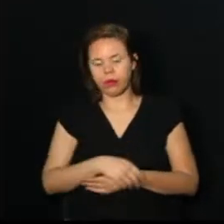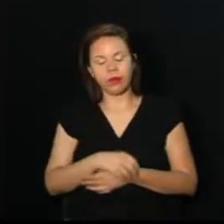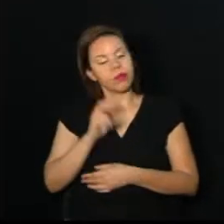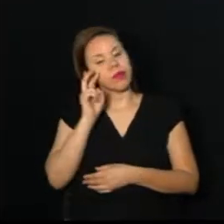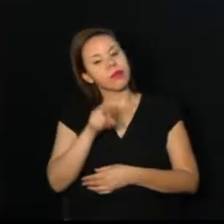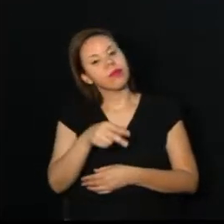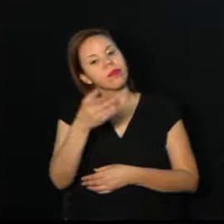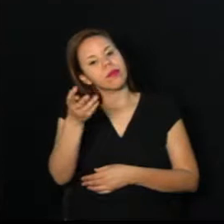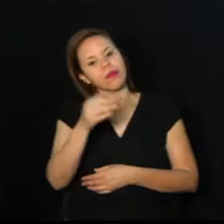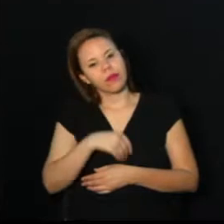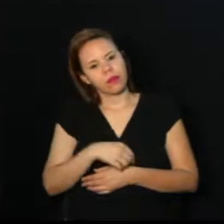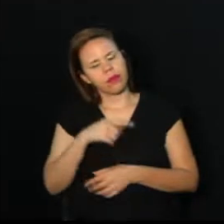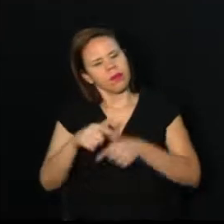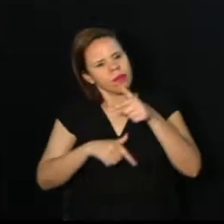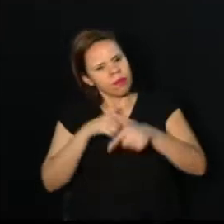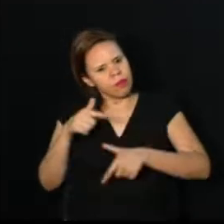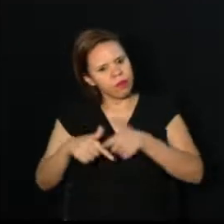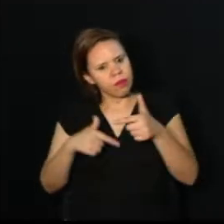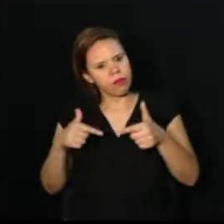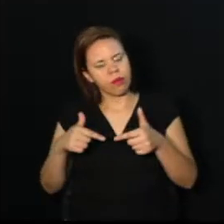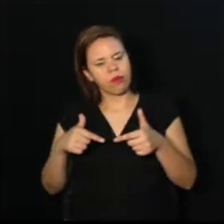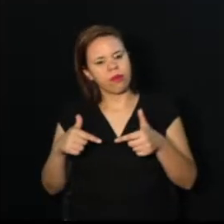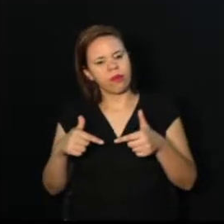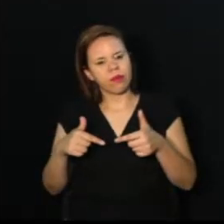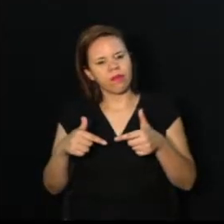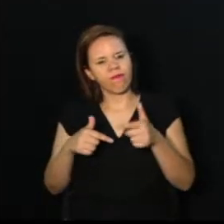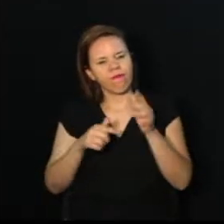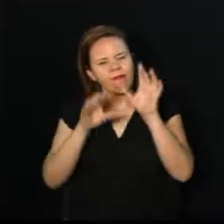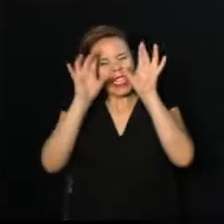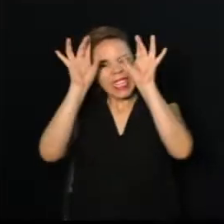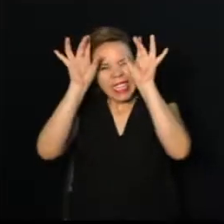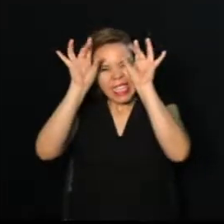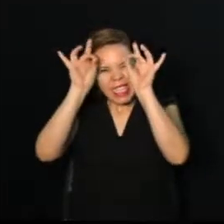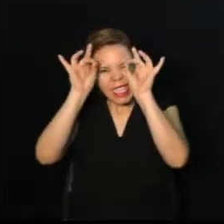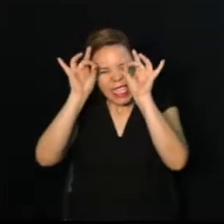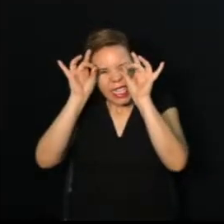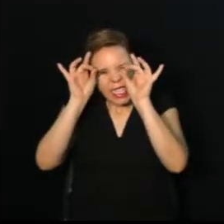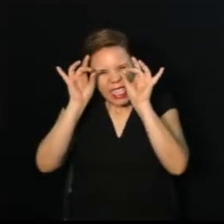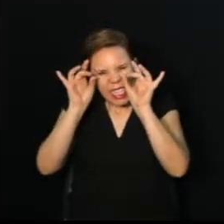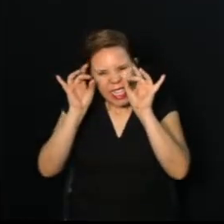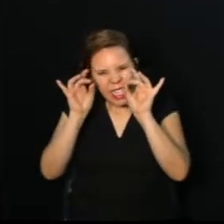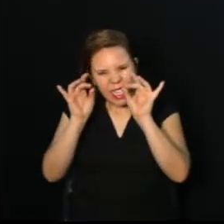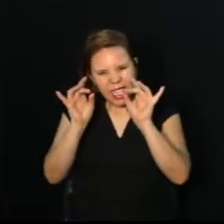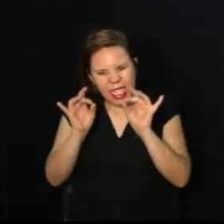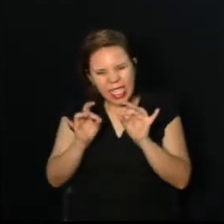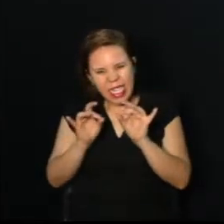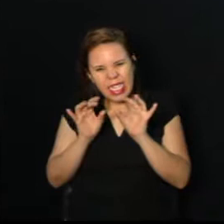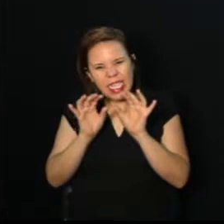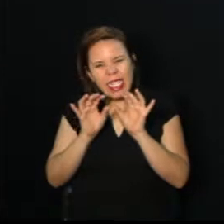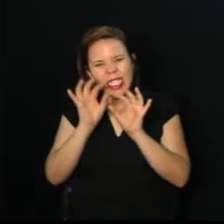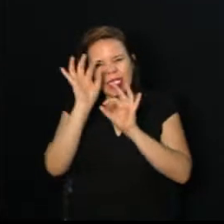Veja, é um trabalho tão minucioso, é um trabalho tão